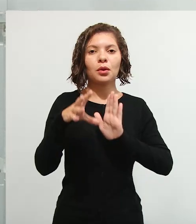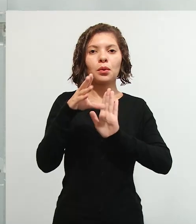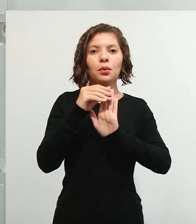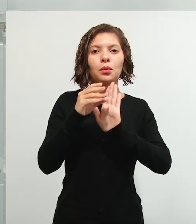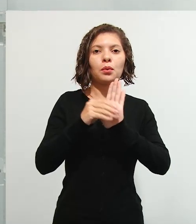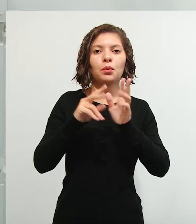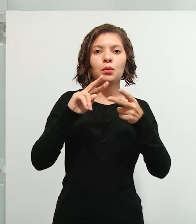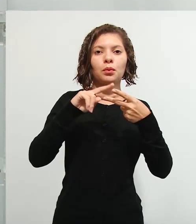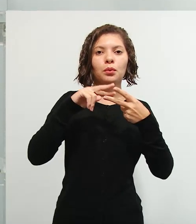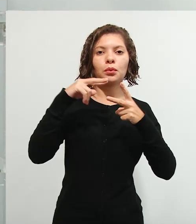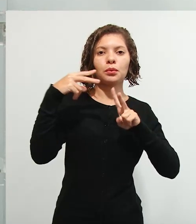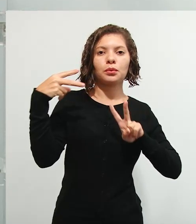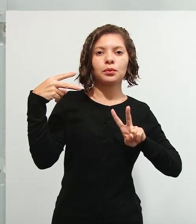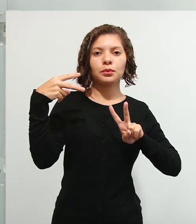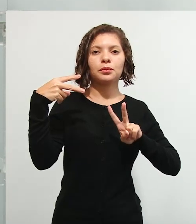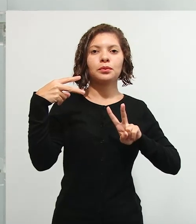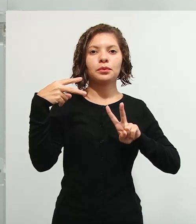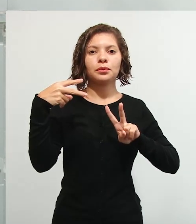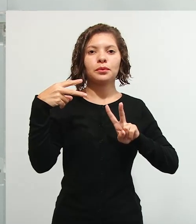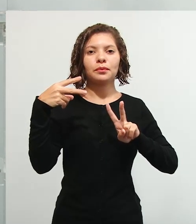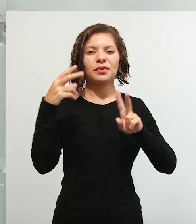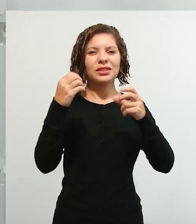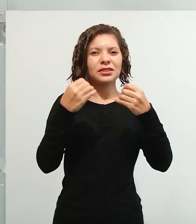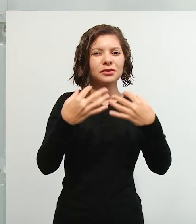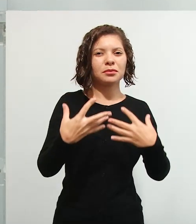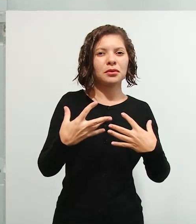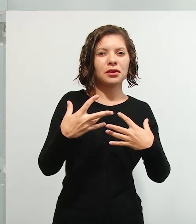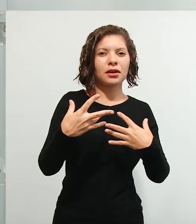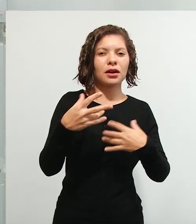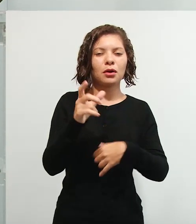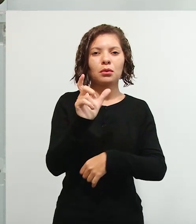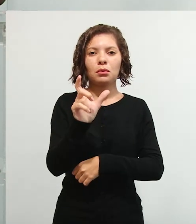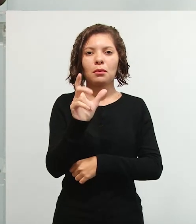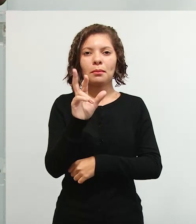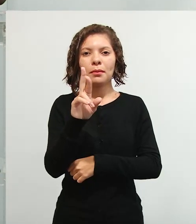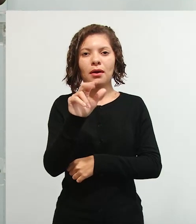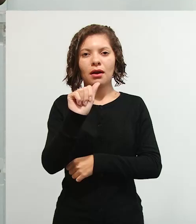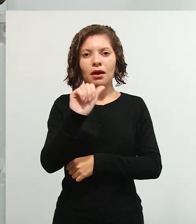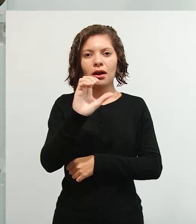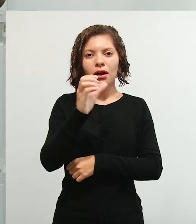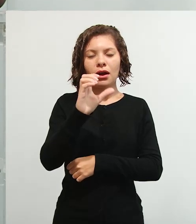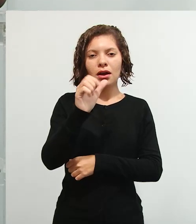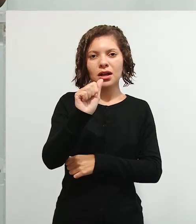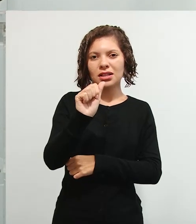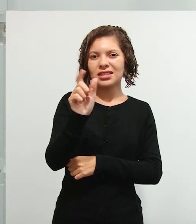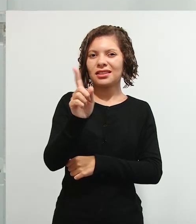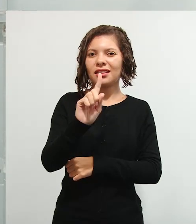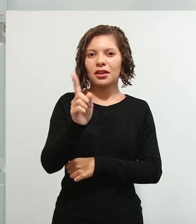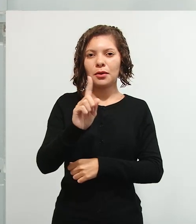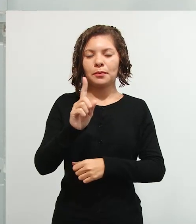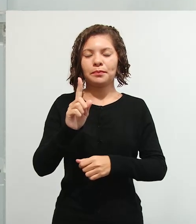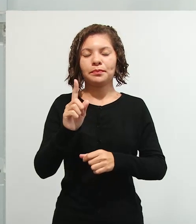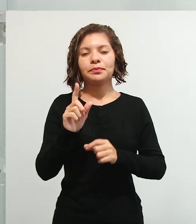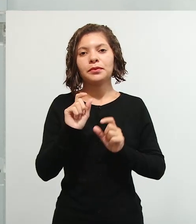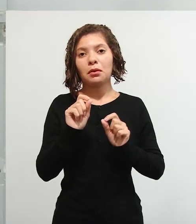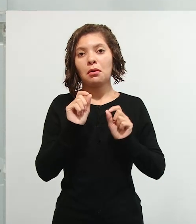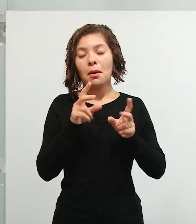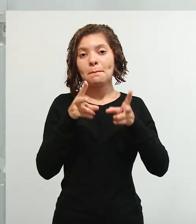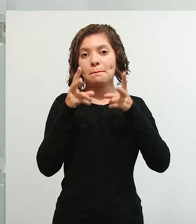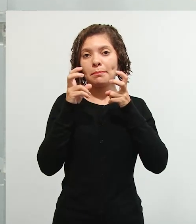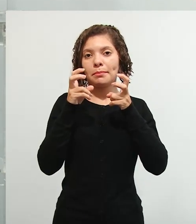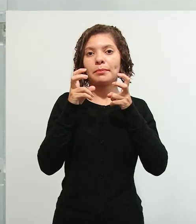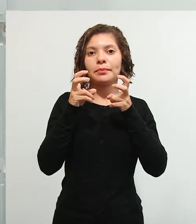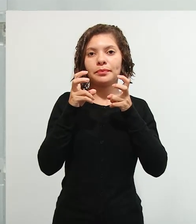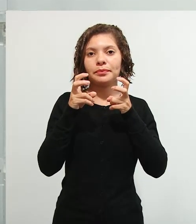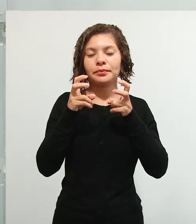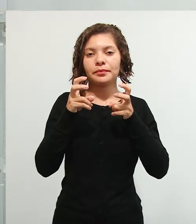O conteúdo genético, biológico, não define raça. Não define raça. Então, essa é a primeira